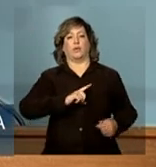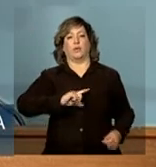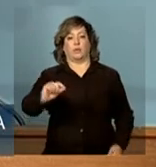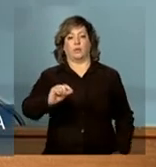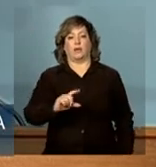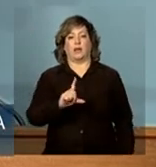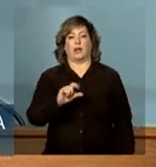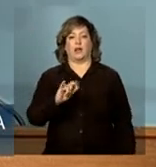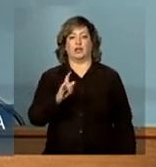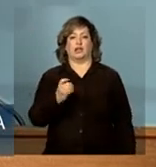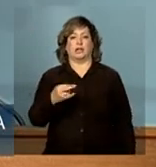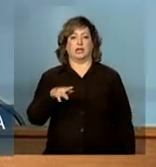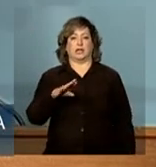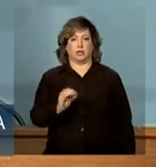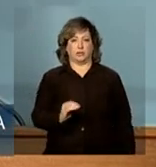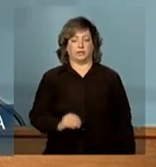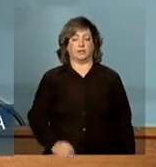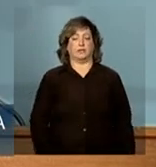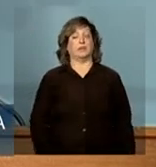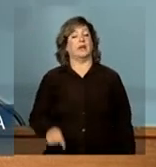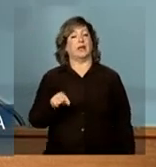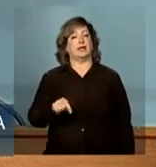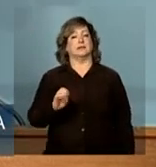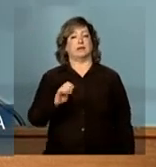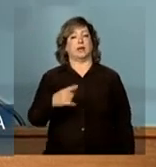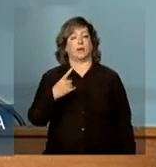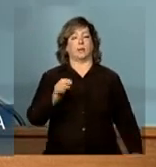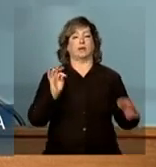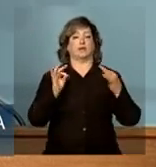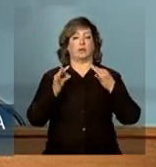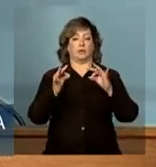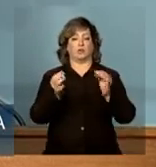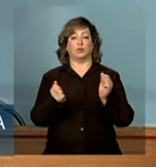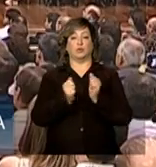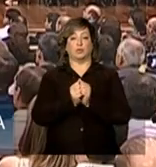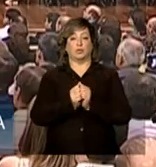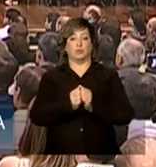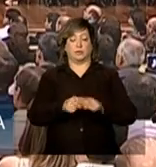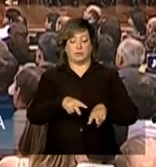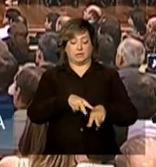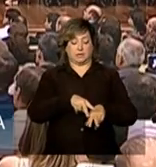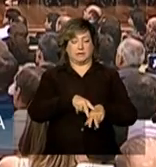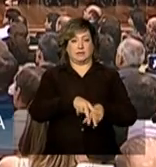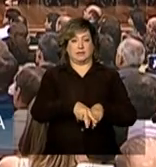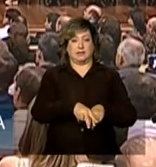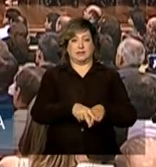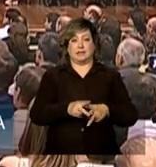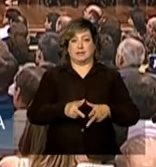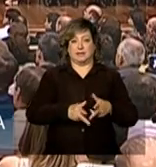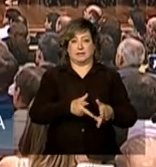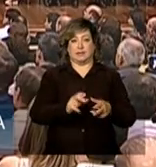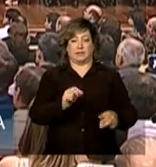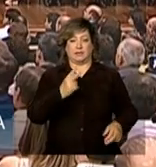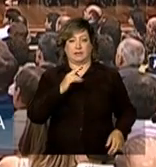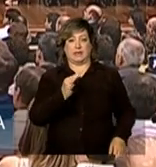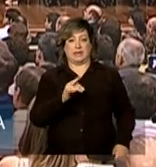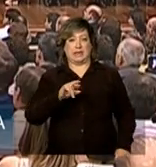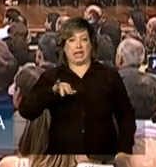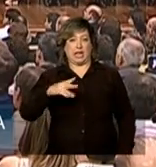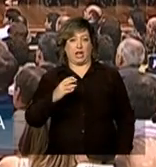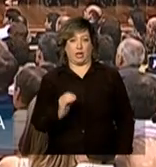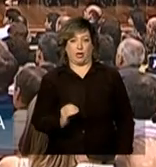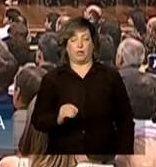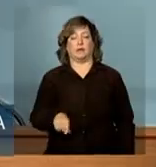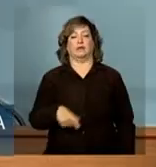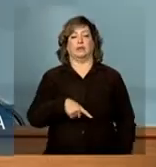Ligeirinho. Esta é uma tecnologia que, junto com o trilho, porque o trilho também segrega o transporte,